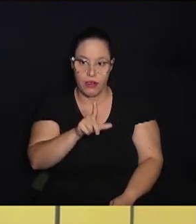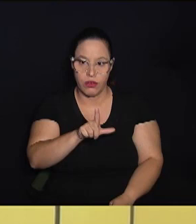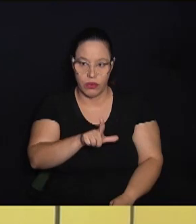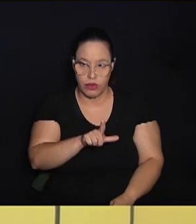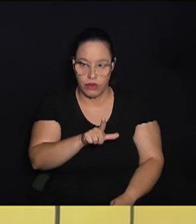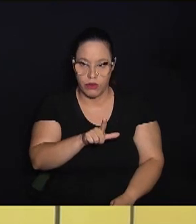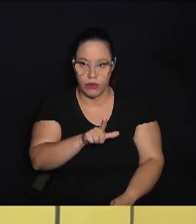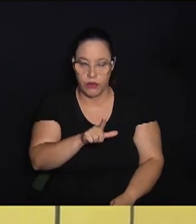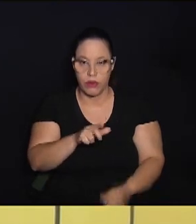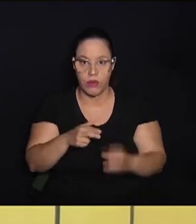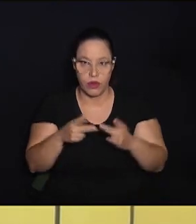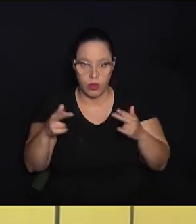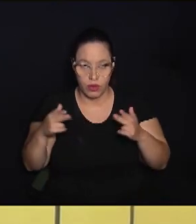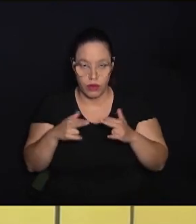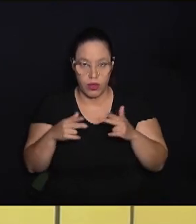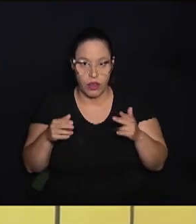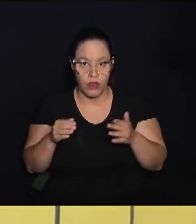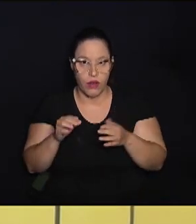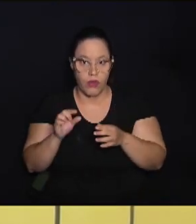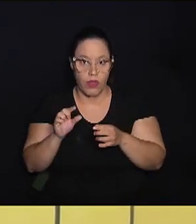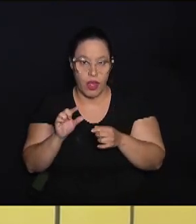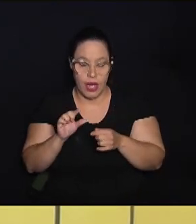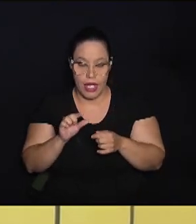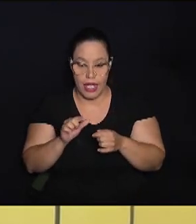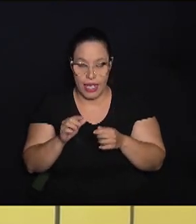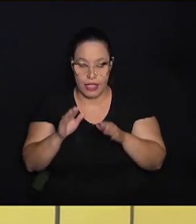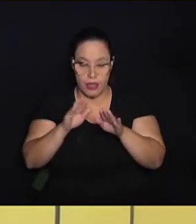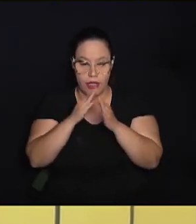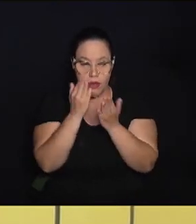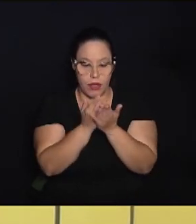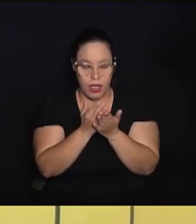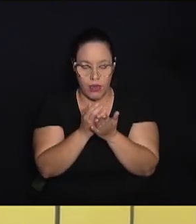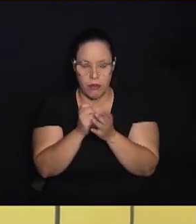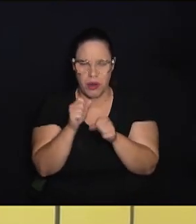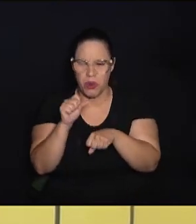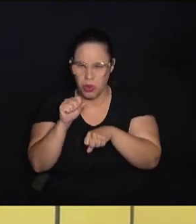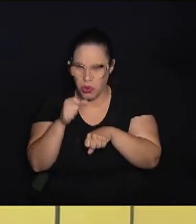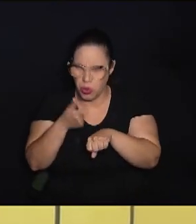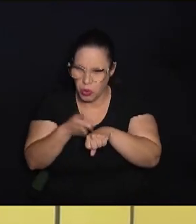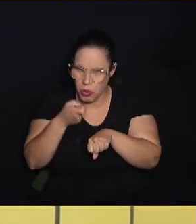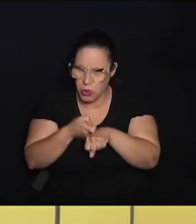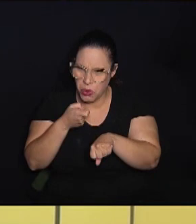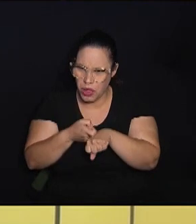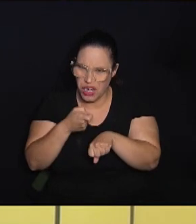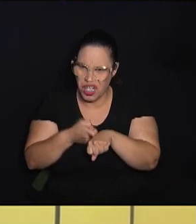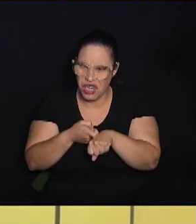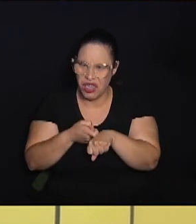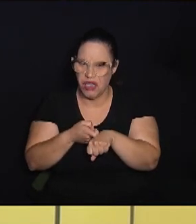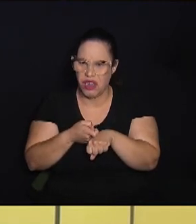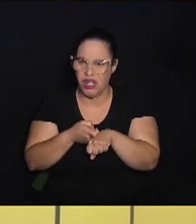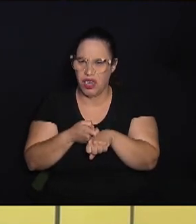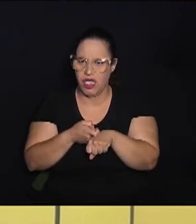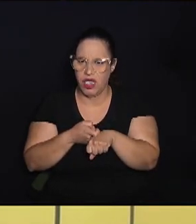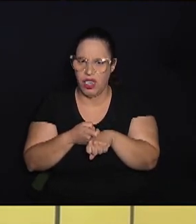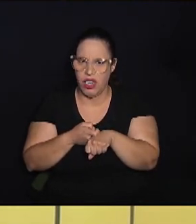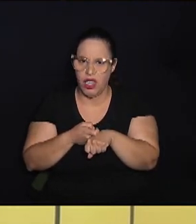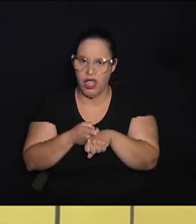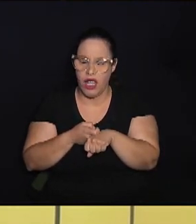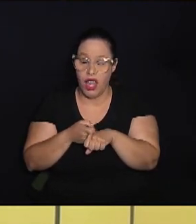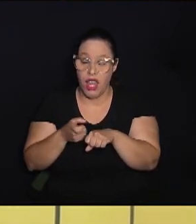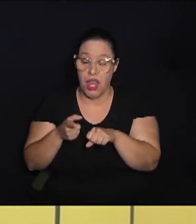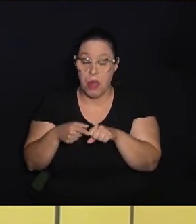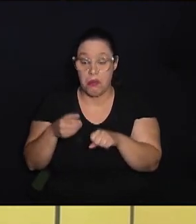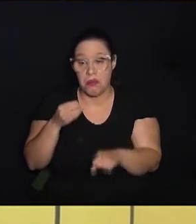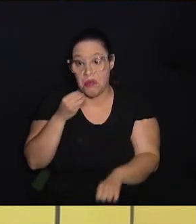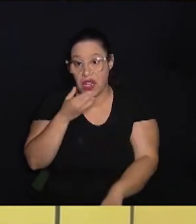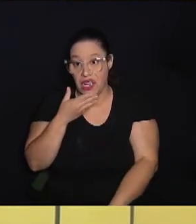tradicional capadura papel crochê maravilhoso mas custa caro e para um público mais elitista aí por outro lado você